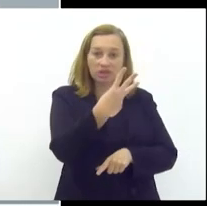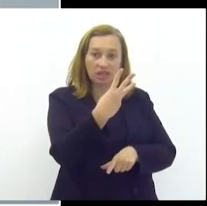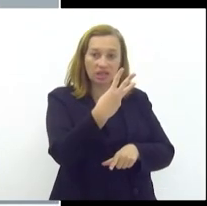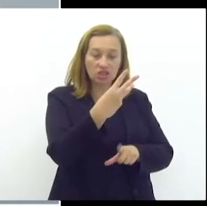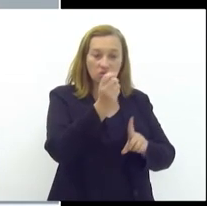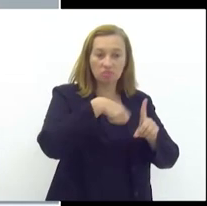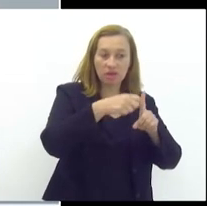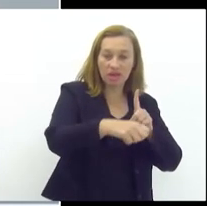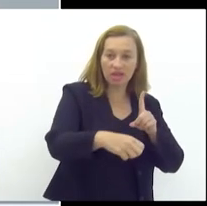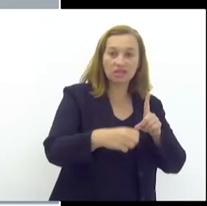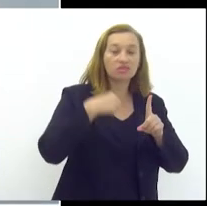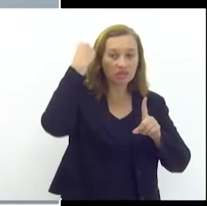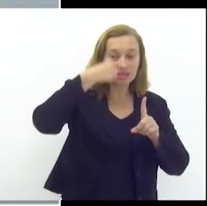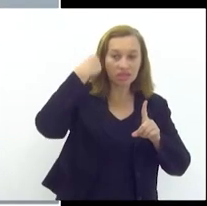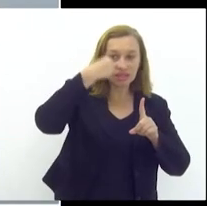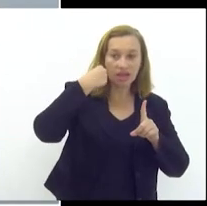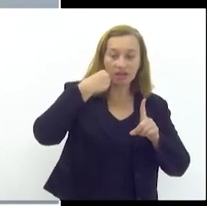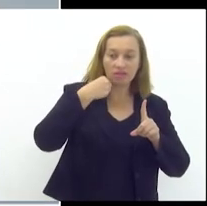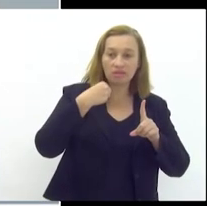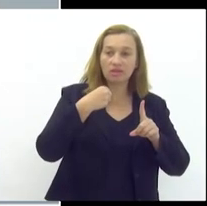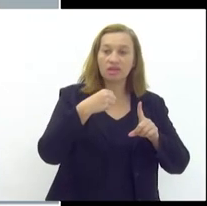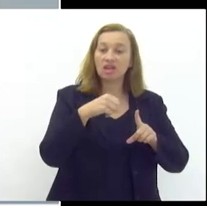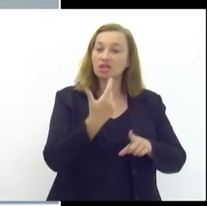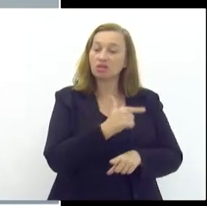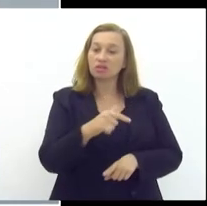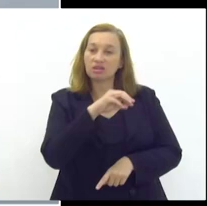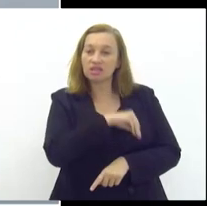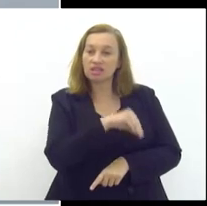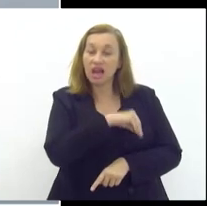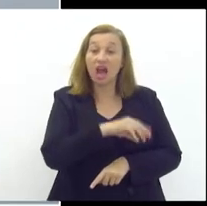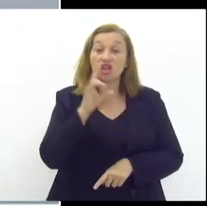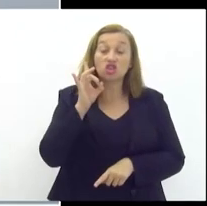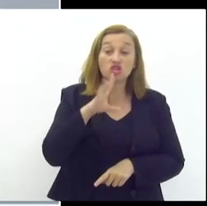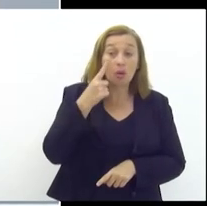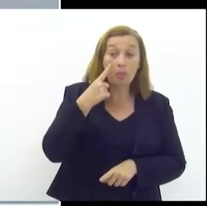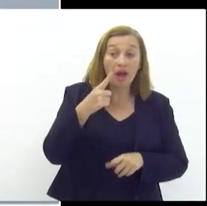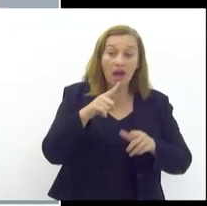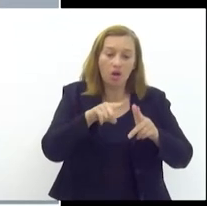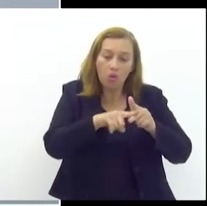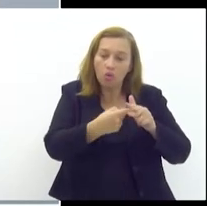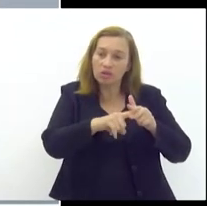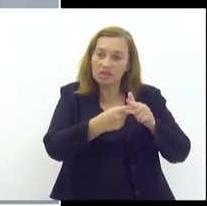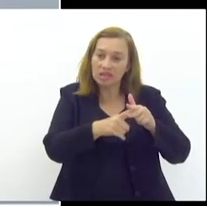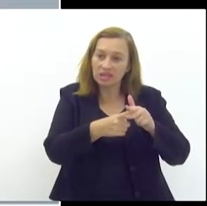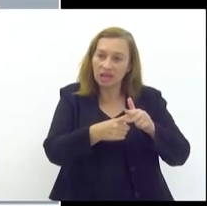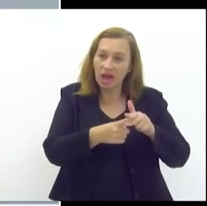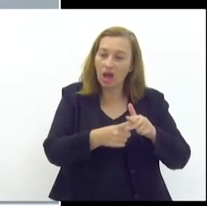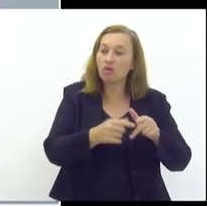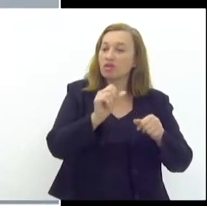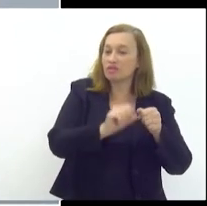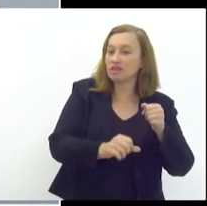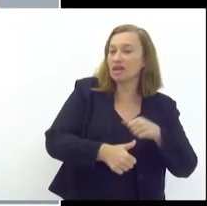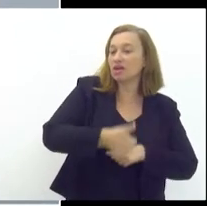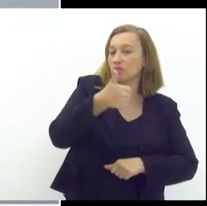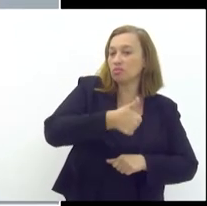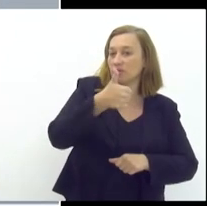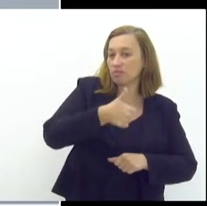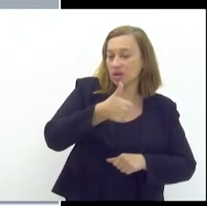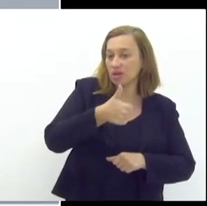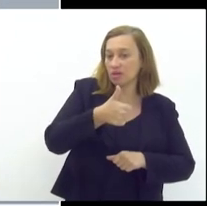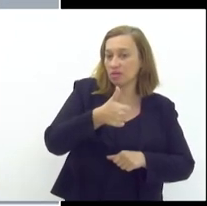sem salário só para fazer a revisão do que em primeiro turno foi aprovado na Câmara Federal Muito